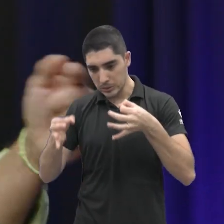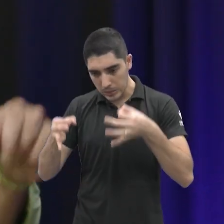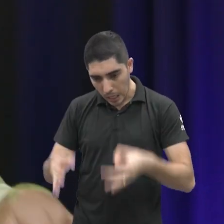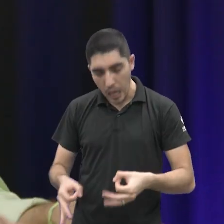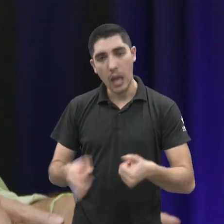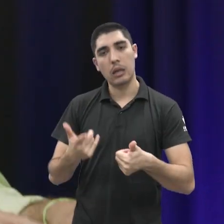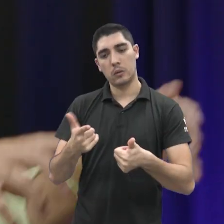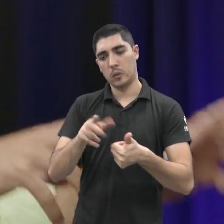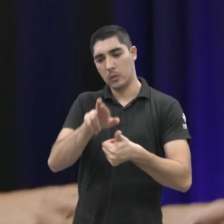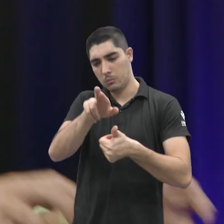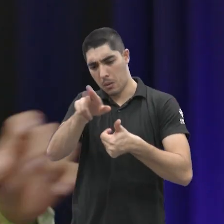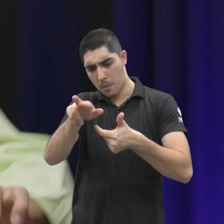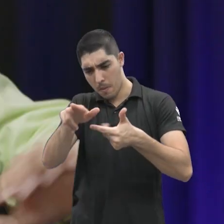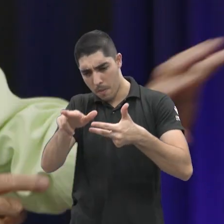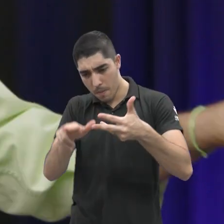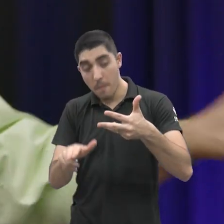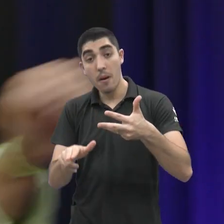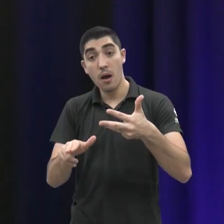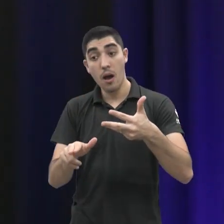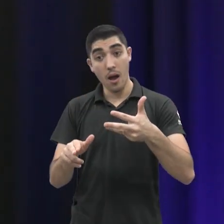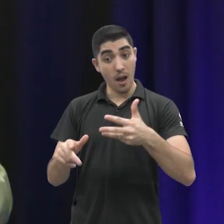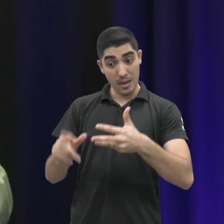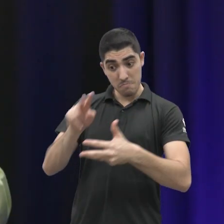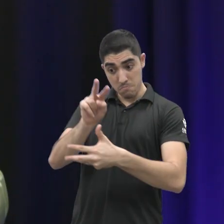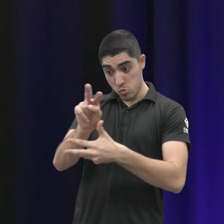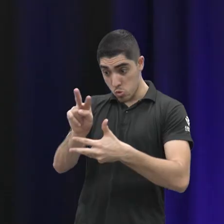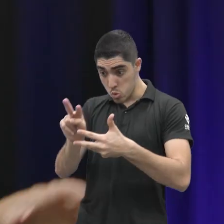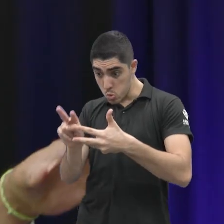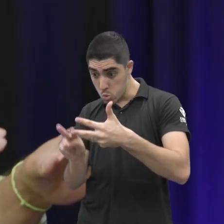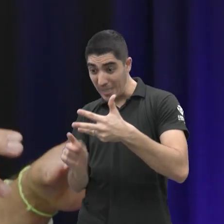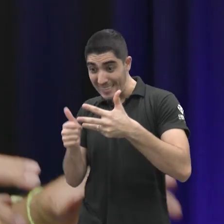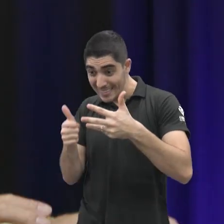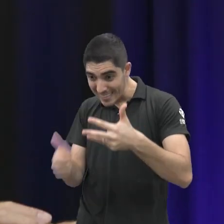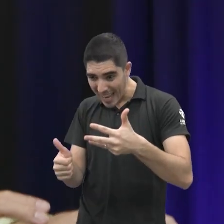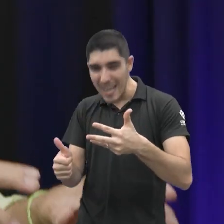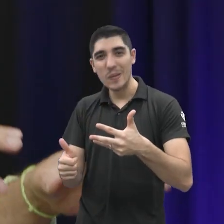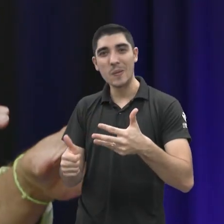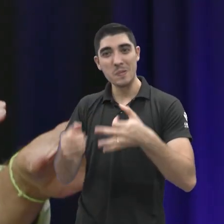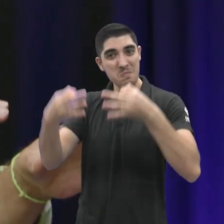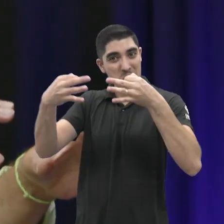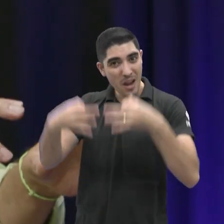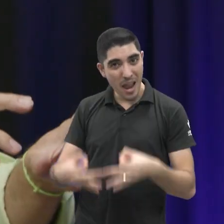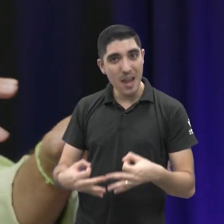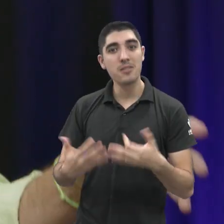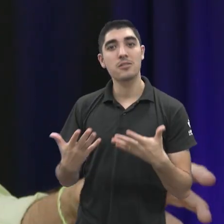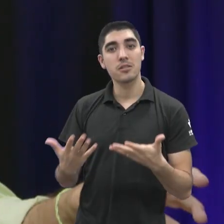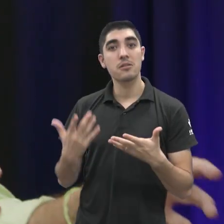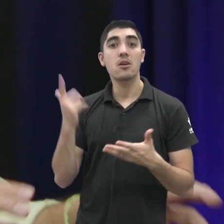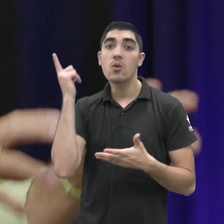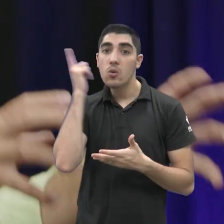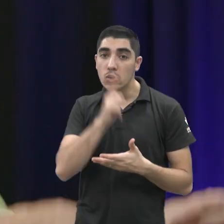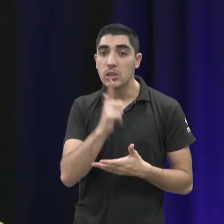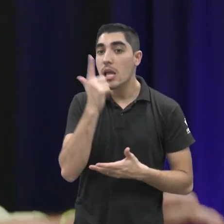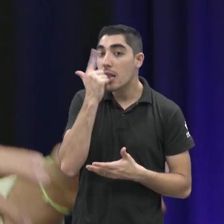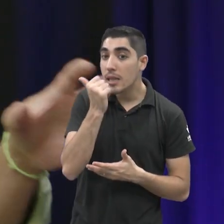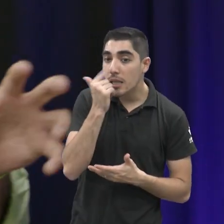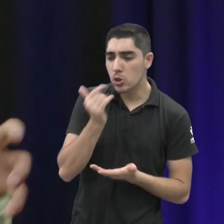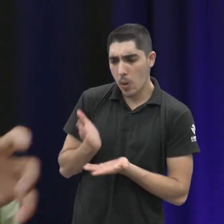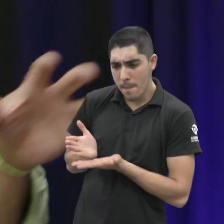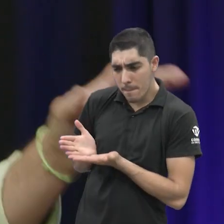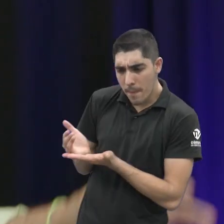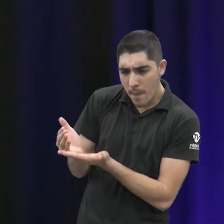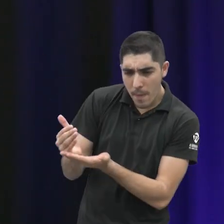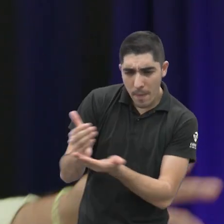que ela tenha esgoto coletado e tratado antes de ser jogado no rio, que a gente tenha coleta de resíduos